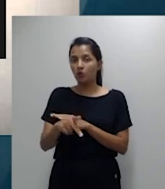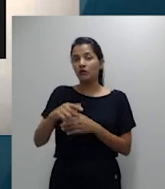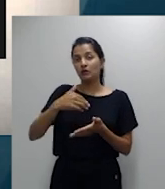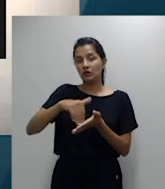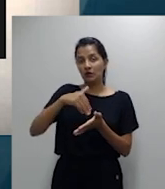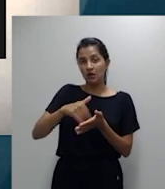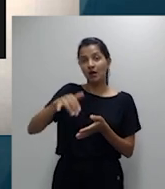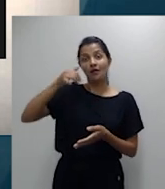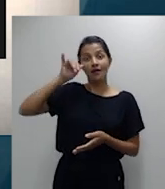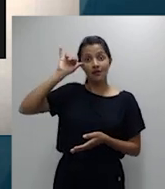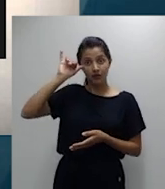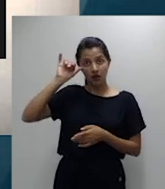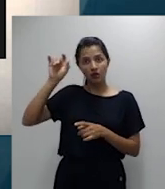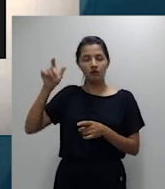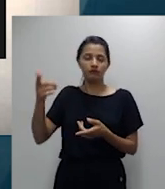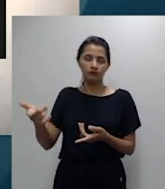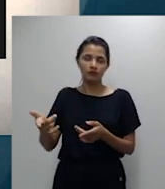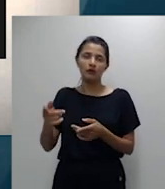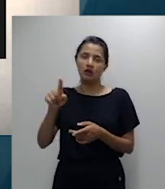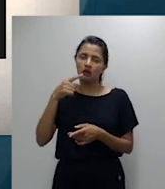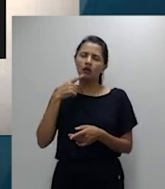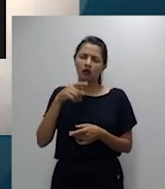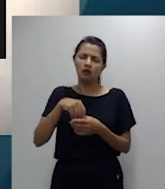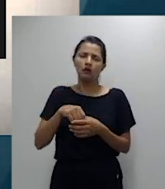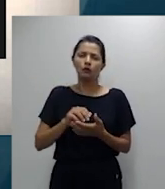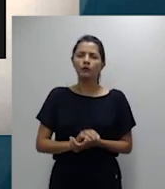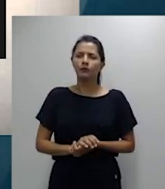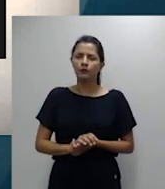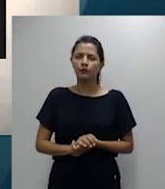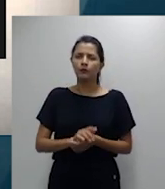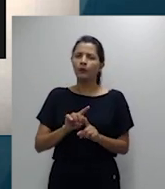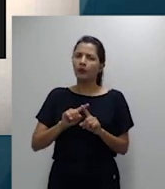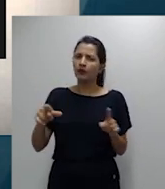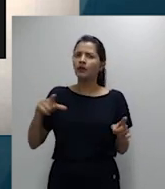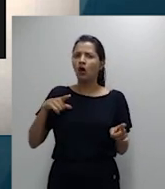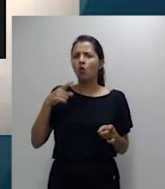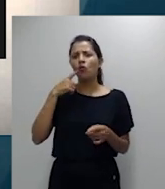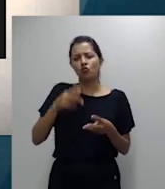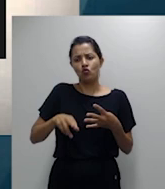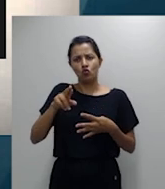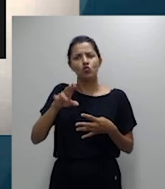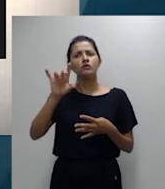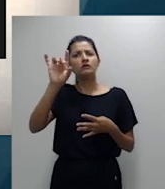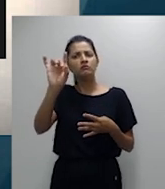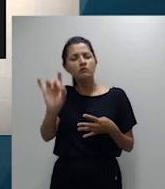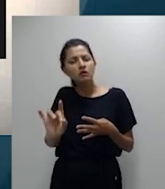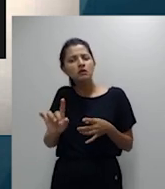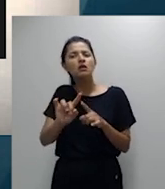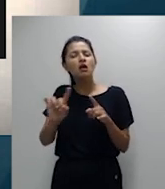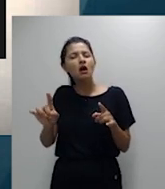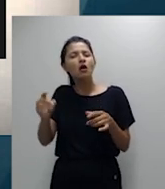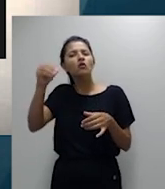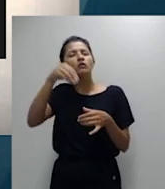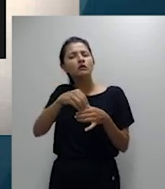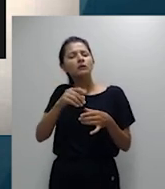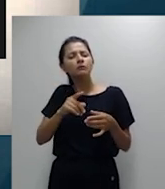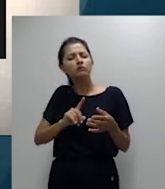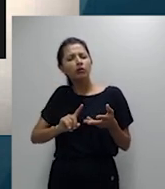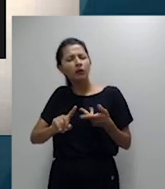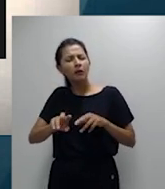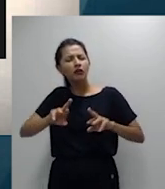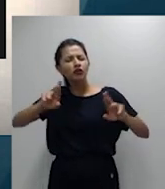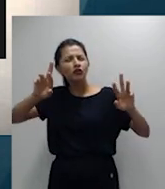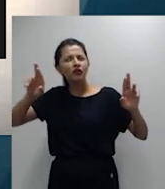aplicativo a respeito disso impõe-se O não conhecimento do recurso especial na parte em que as ações de inveja dos